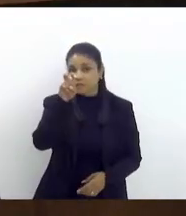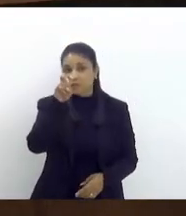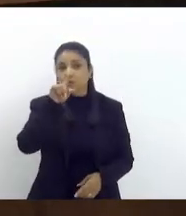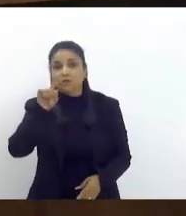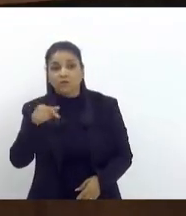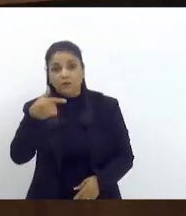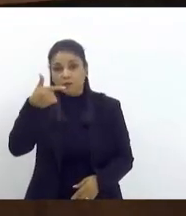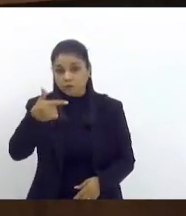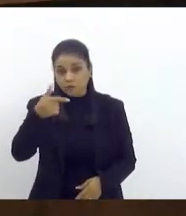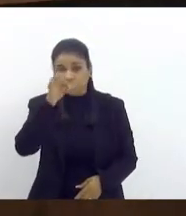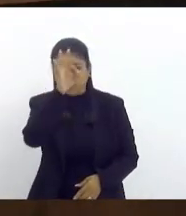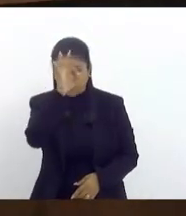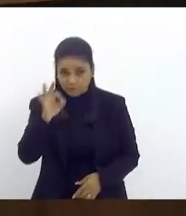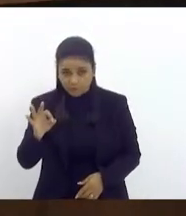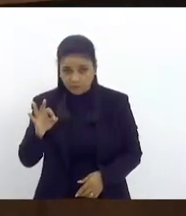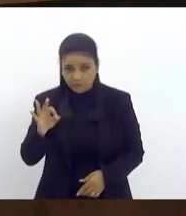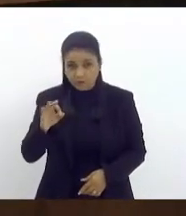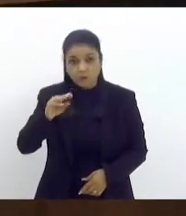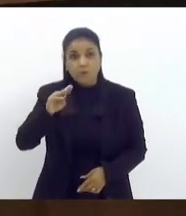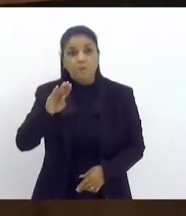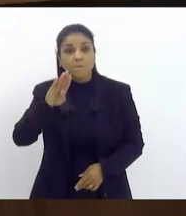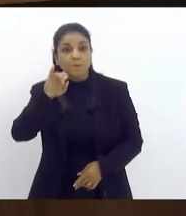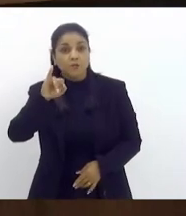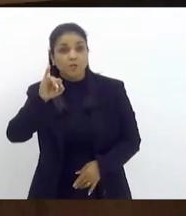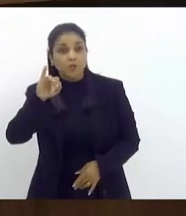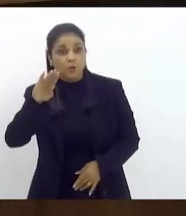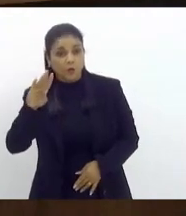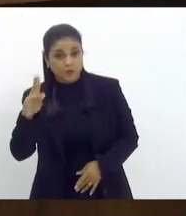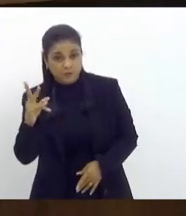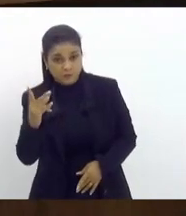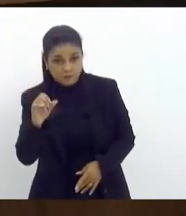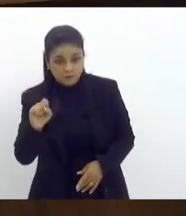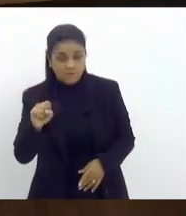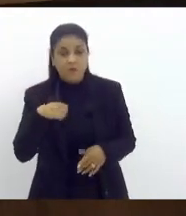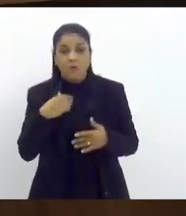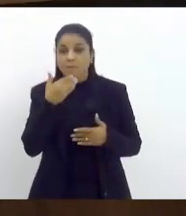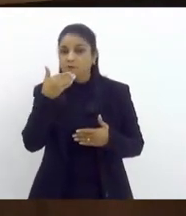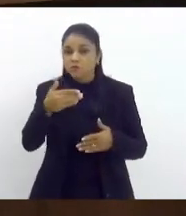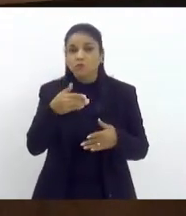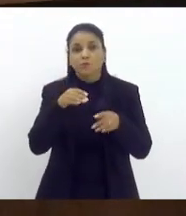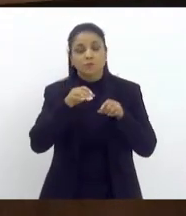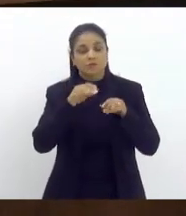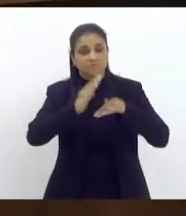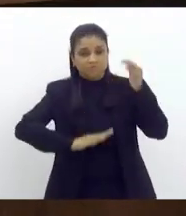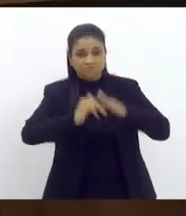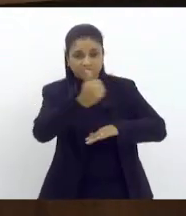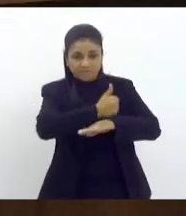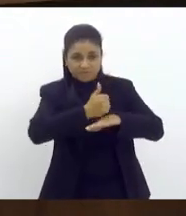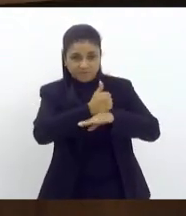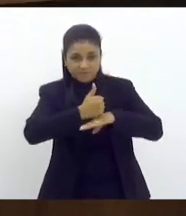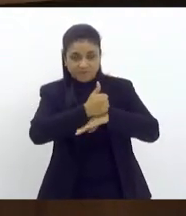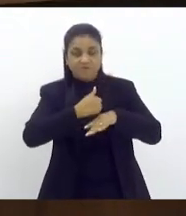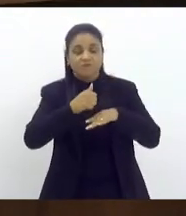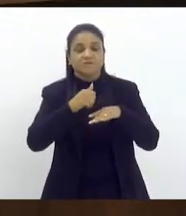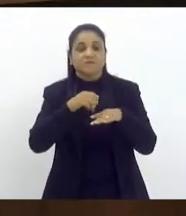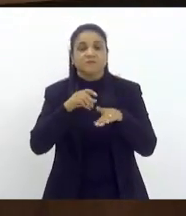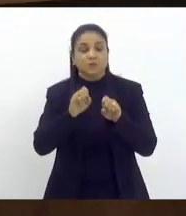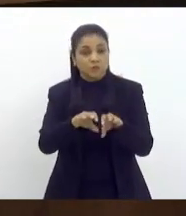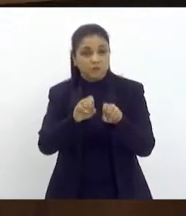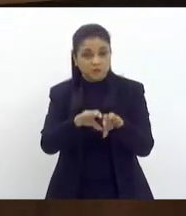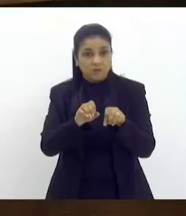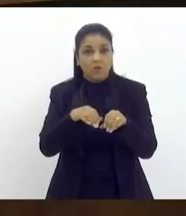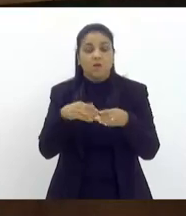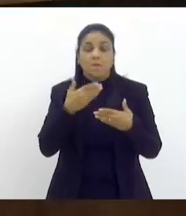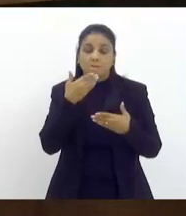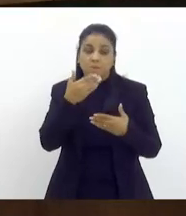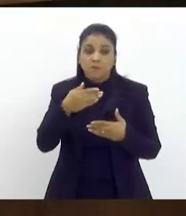reais de impacto O que tá sendo pedido hoje pelos profissionais de educação estimulado muito pelo CEP e até digo de